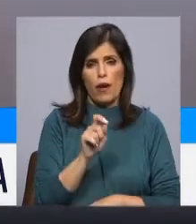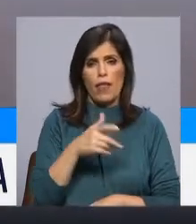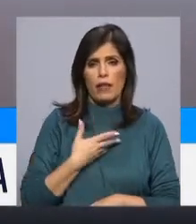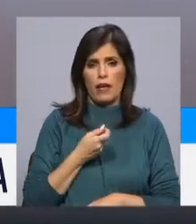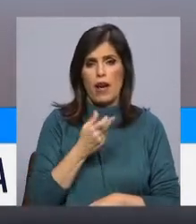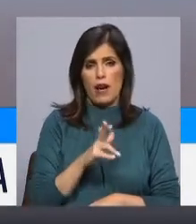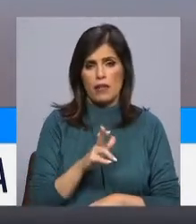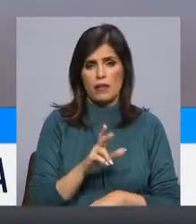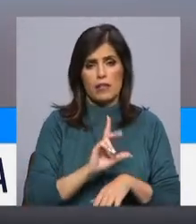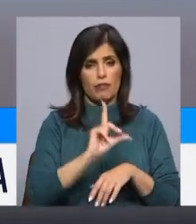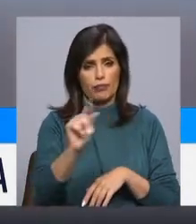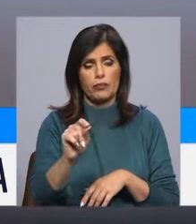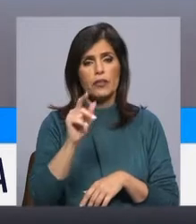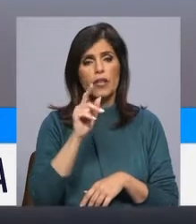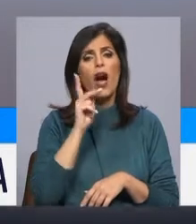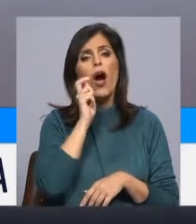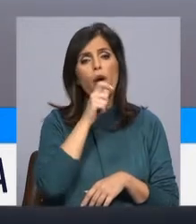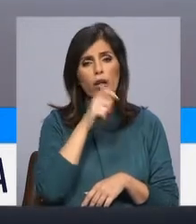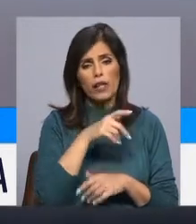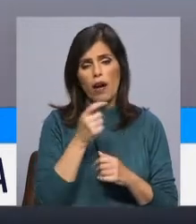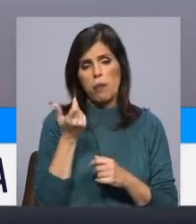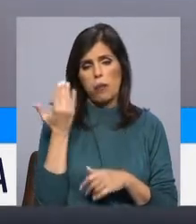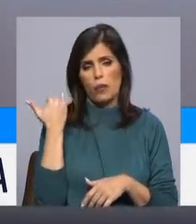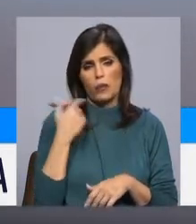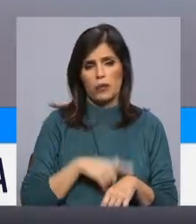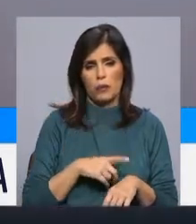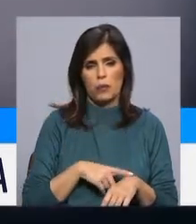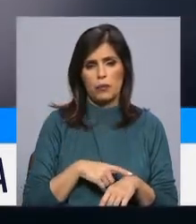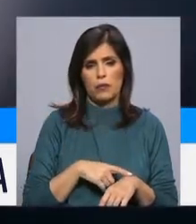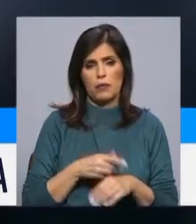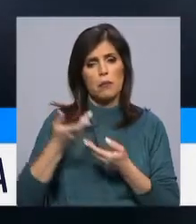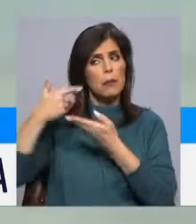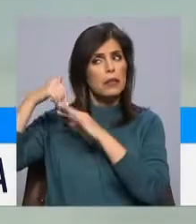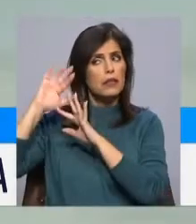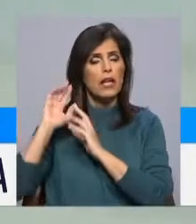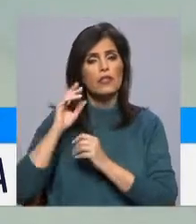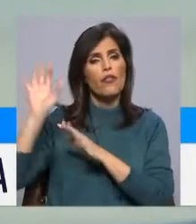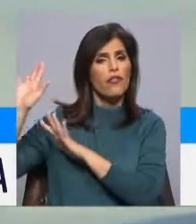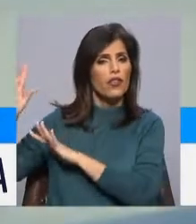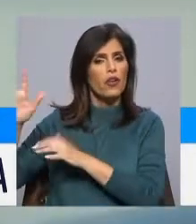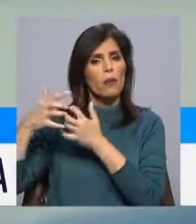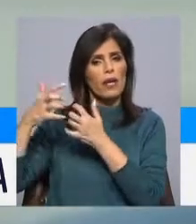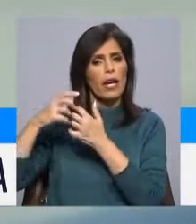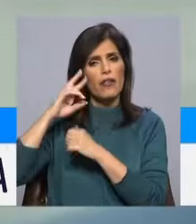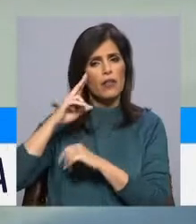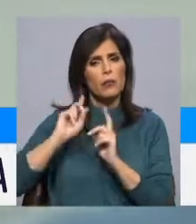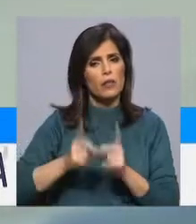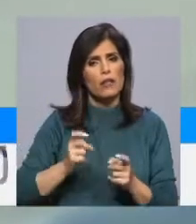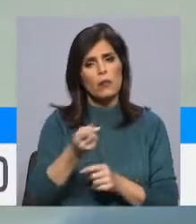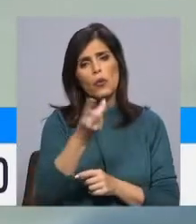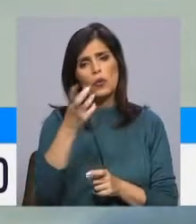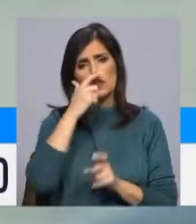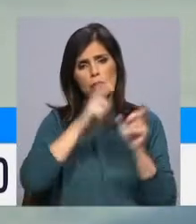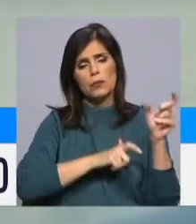que saíram da Ucrânia há poucas horas para trás ficou uma guerra que viram começar e muitas pessoas que